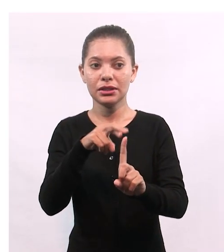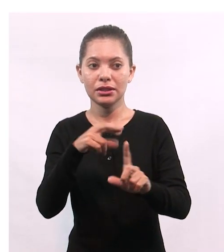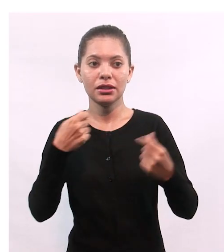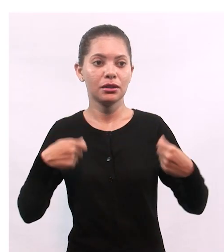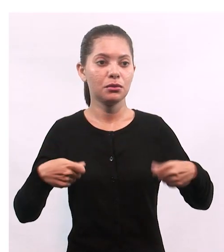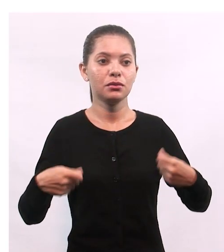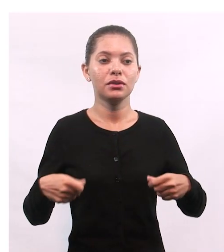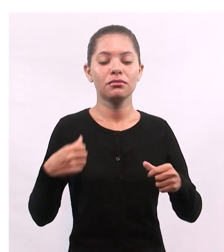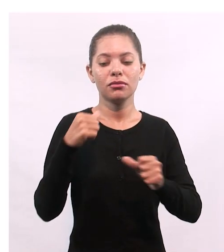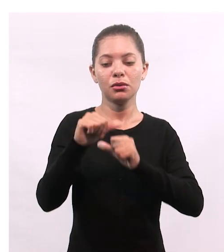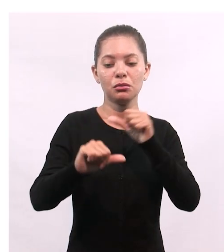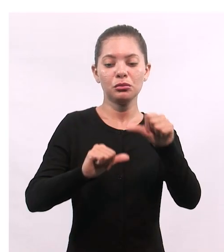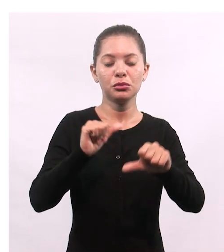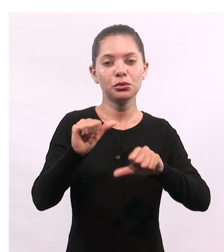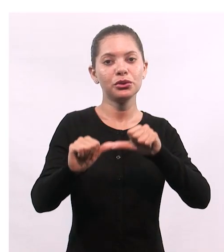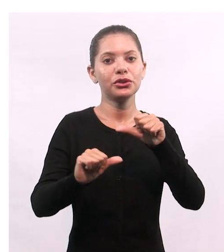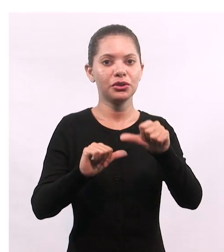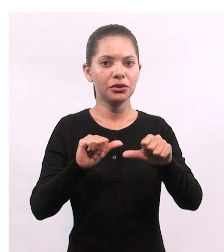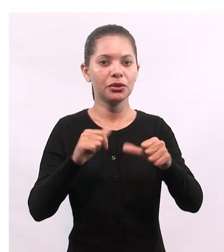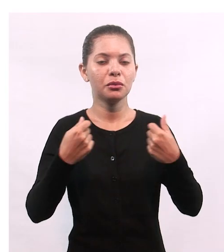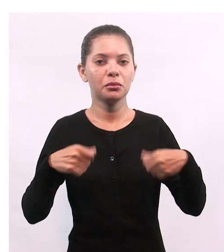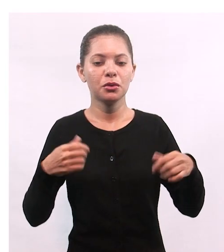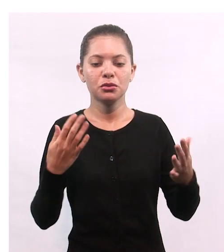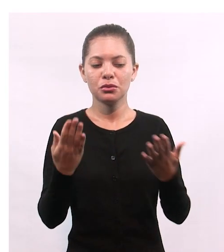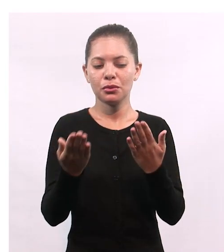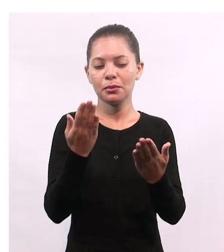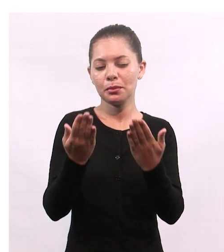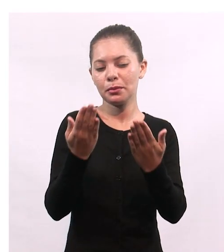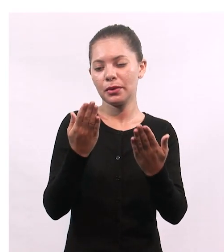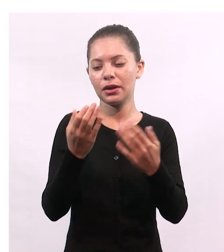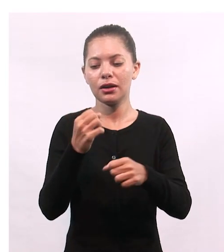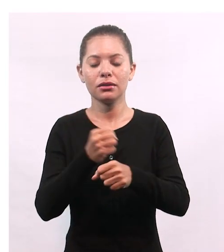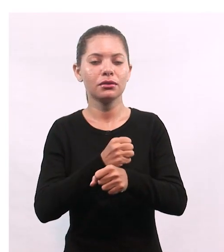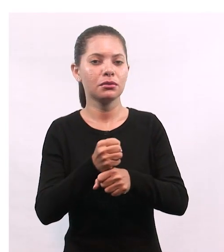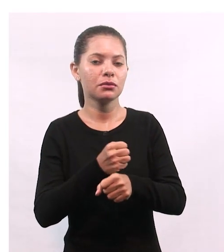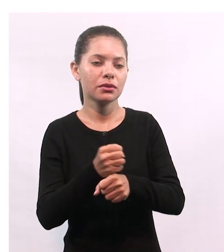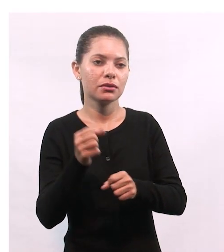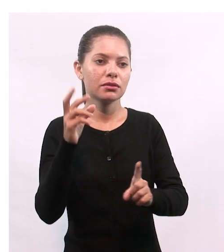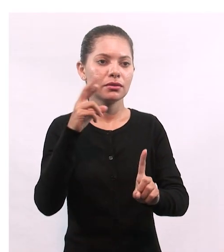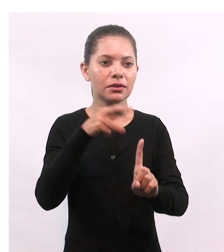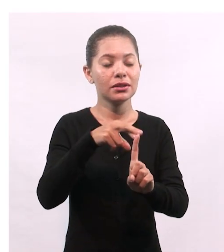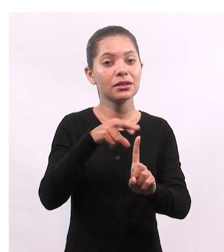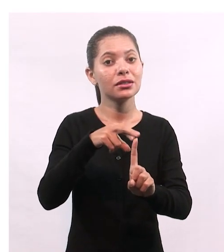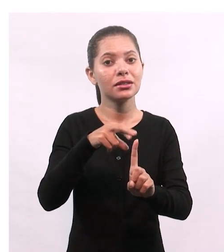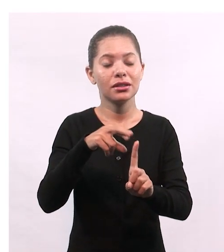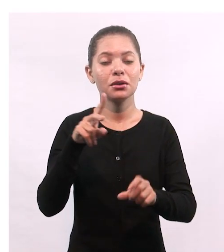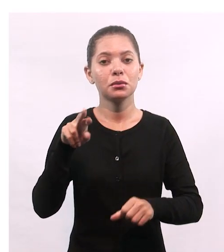seja deformável, que eu possa comparar isso ao longo de anos e ter a mesma referência.